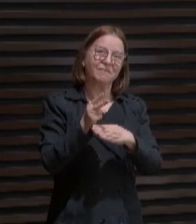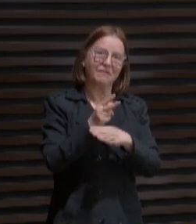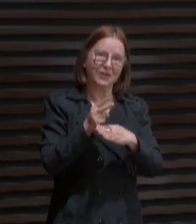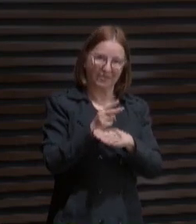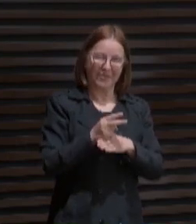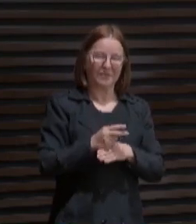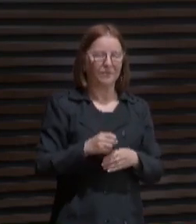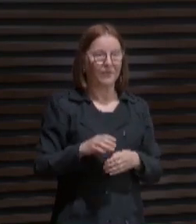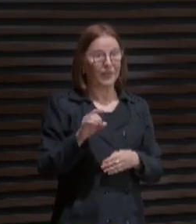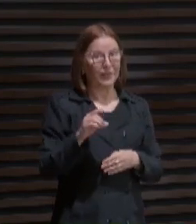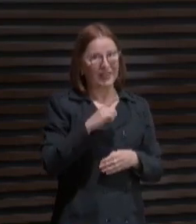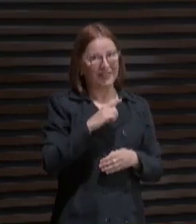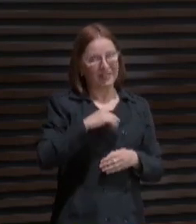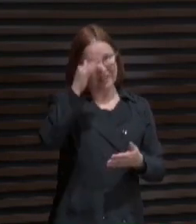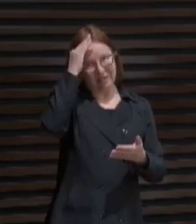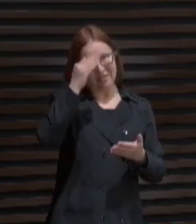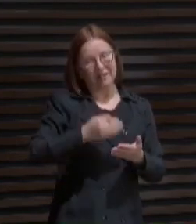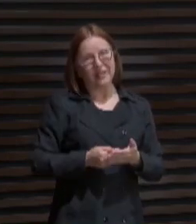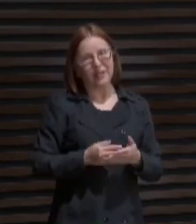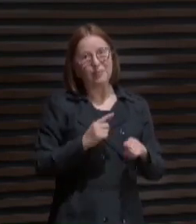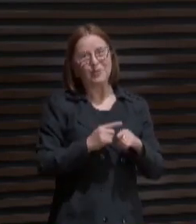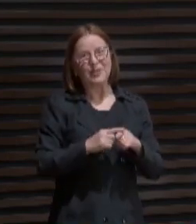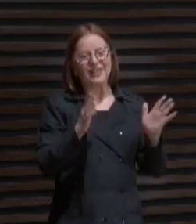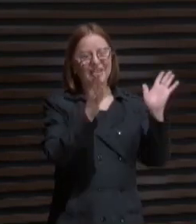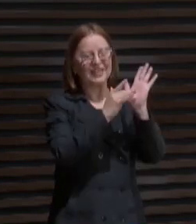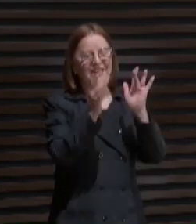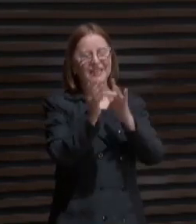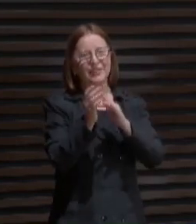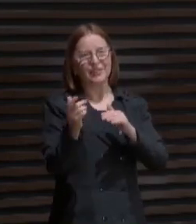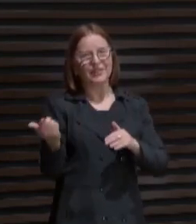Só houve fé porque Jesus veio.